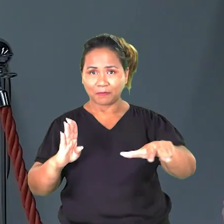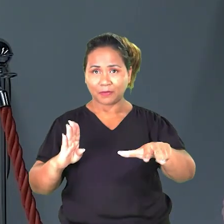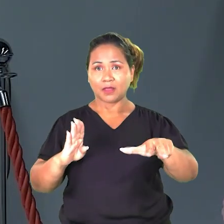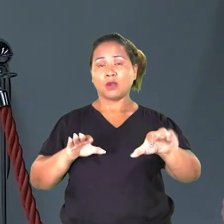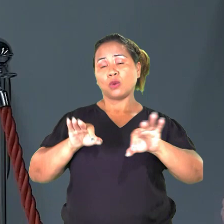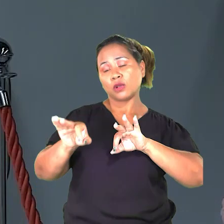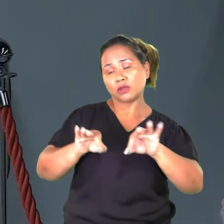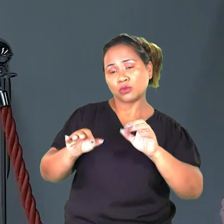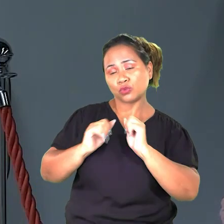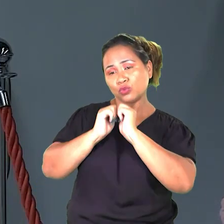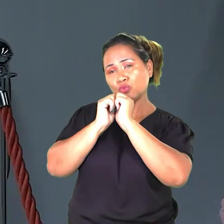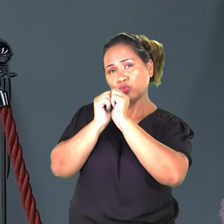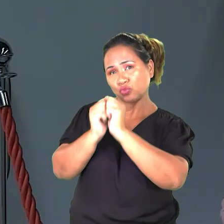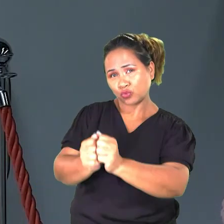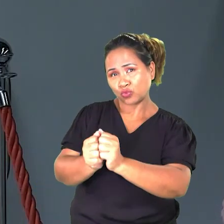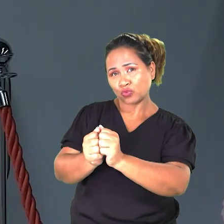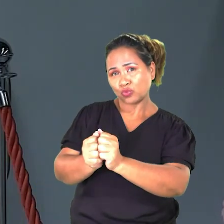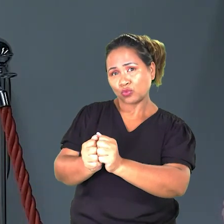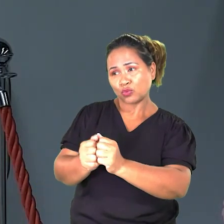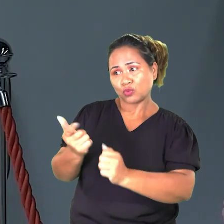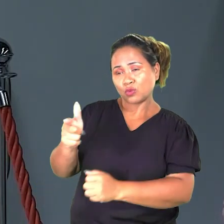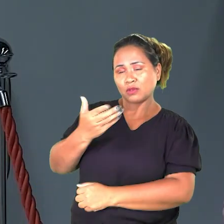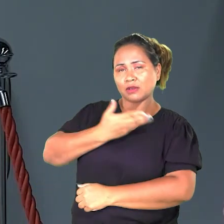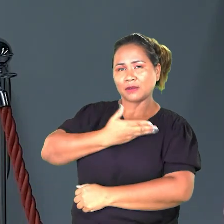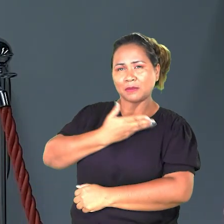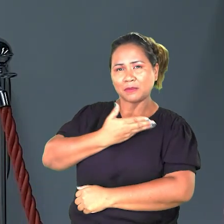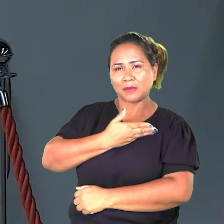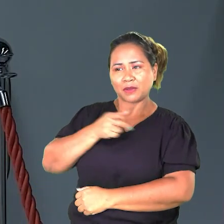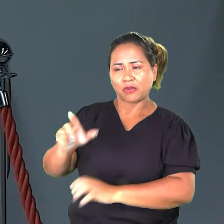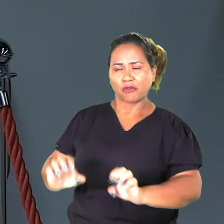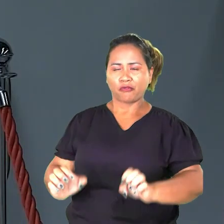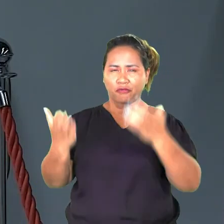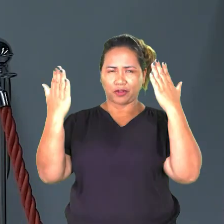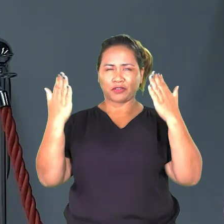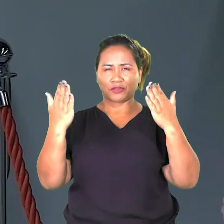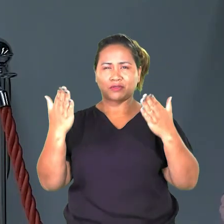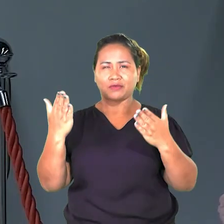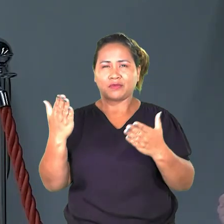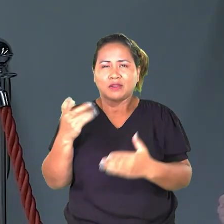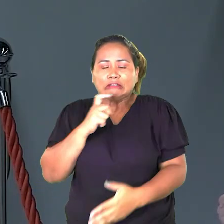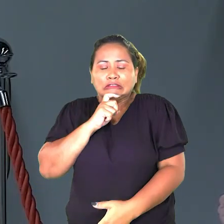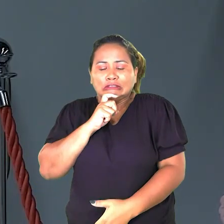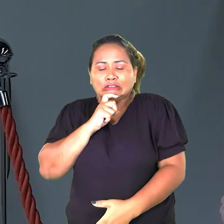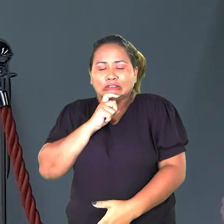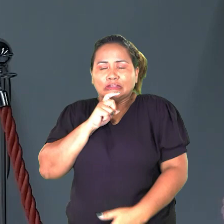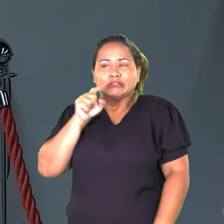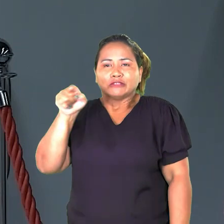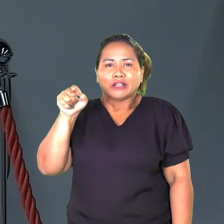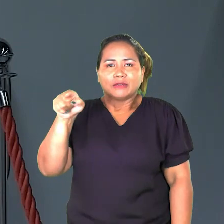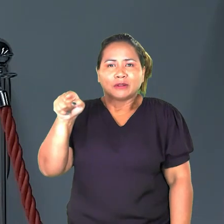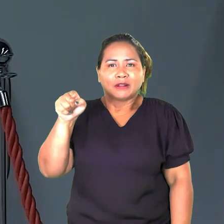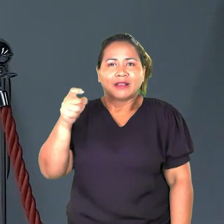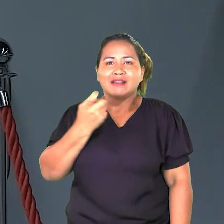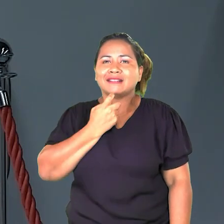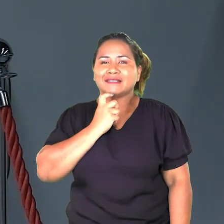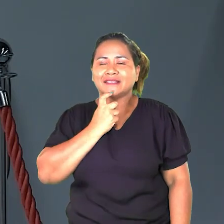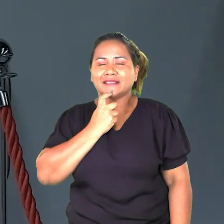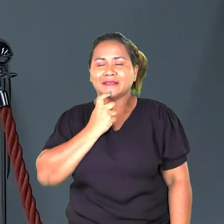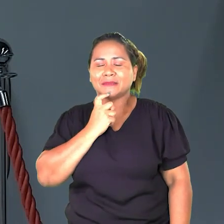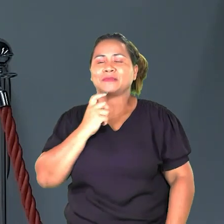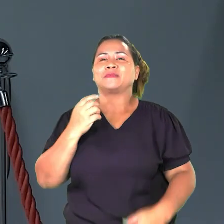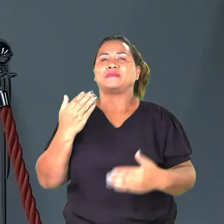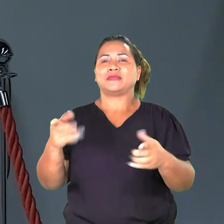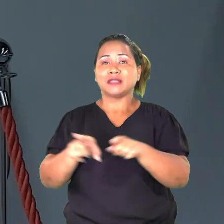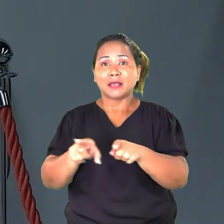Portugal. Organizou com o maestro Eleazar de Carvalho o fabuloso Festival de Inverno de Campos do Jordão. Foi